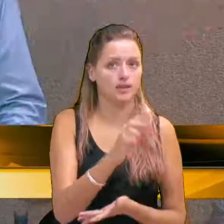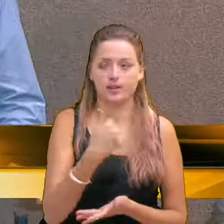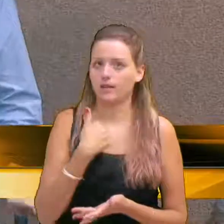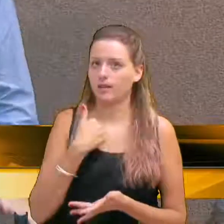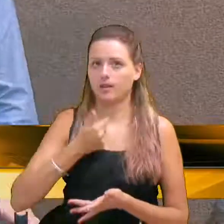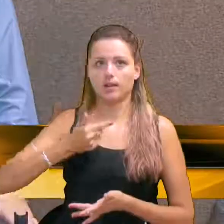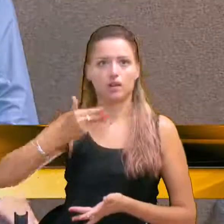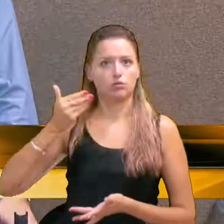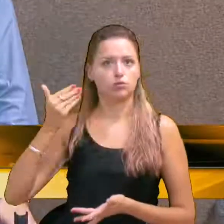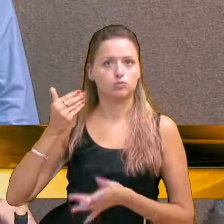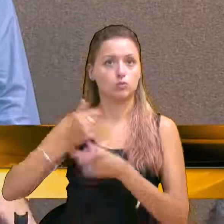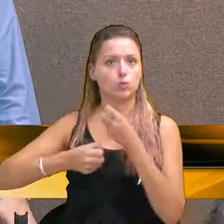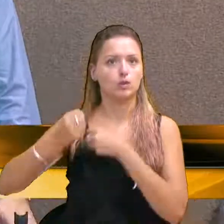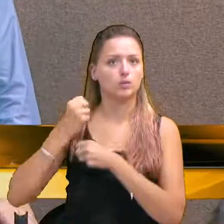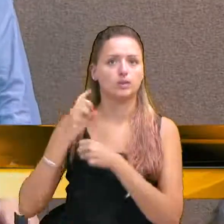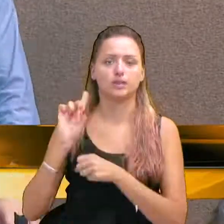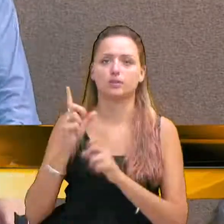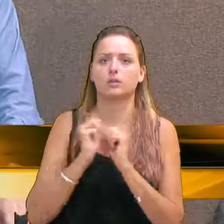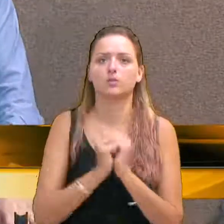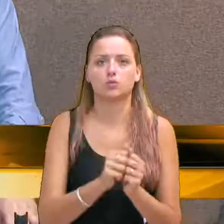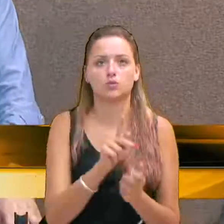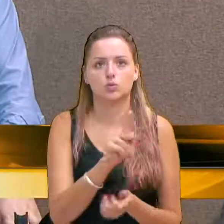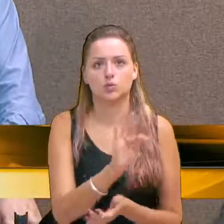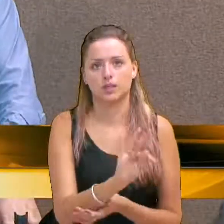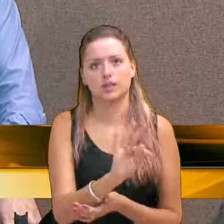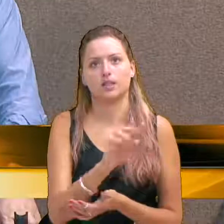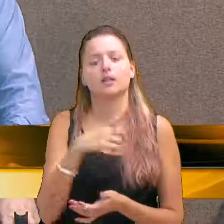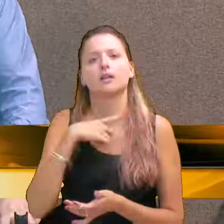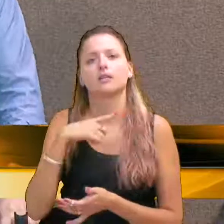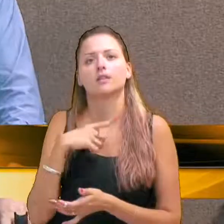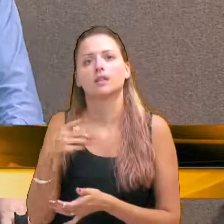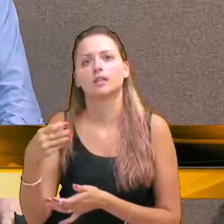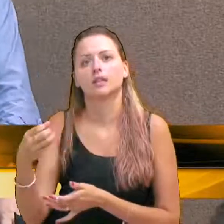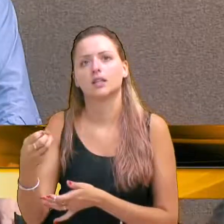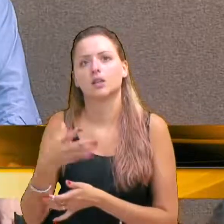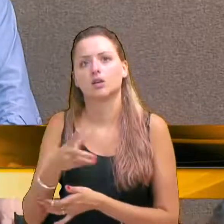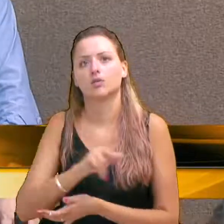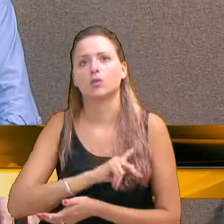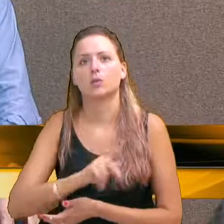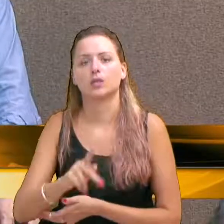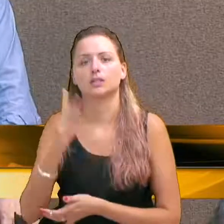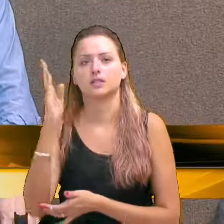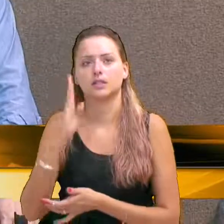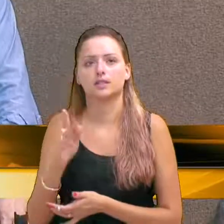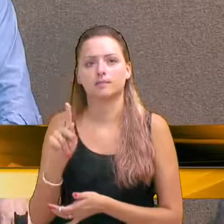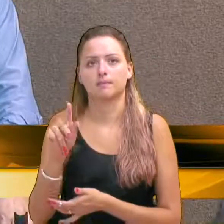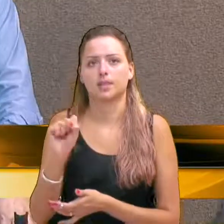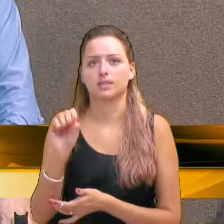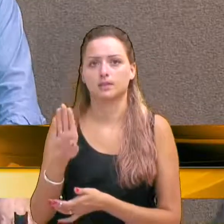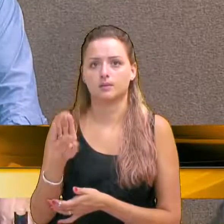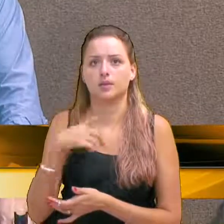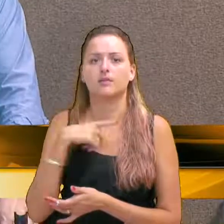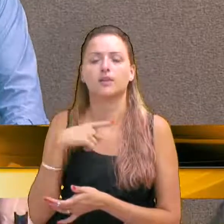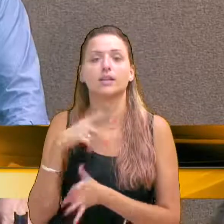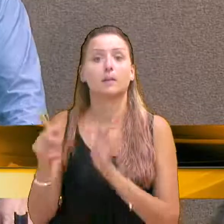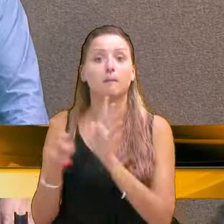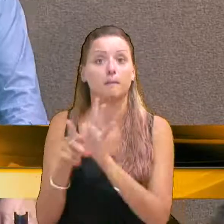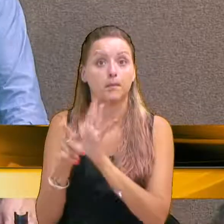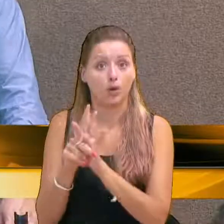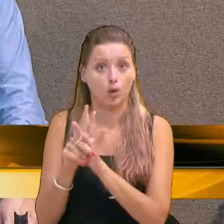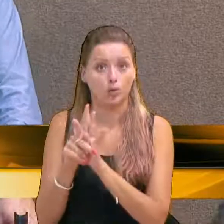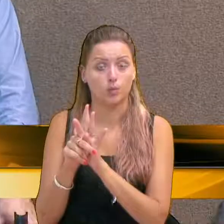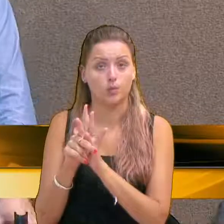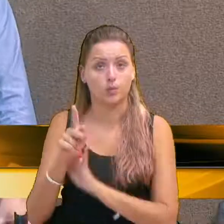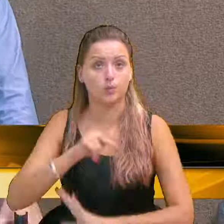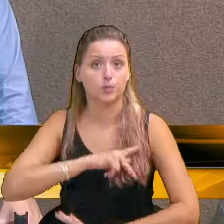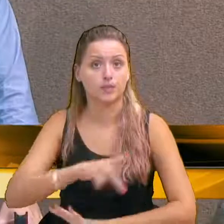esteve na eleição passada. Provavelmente teremos candidato próprio à presidência da República, o PSB, com muito orgulho, não?